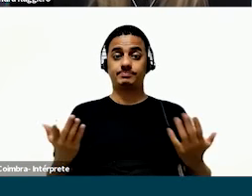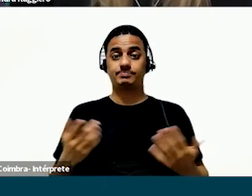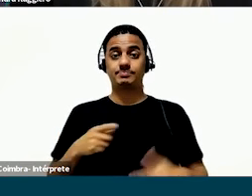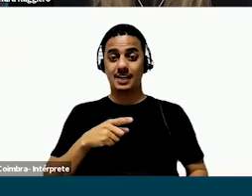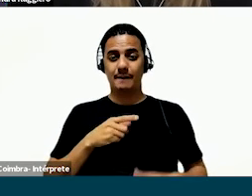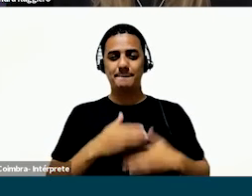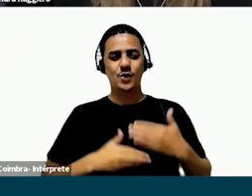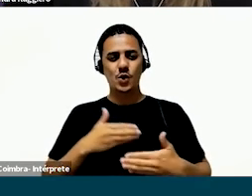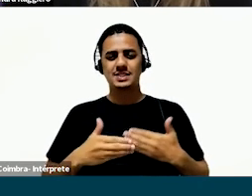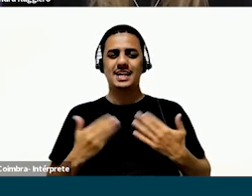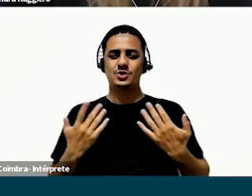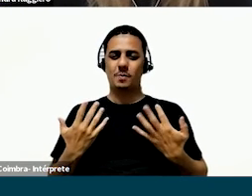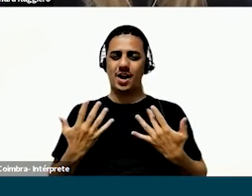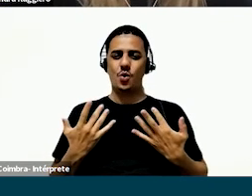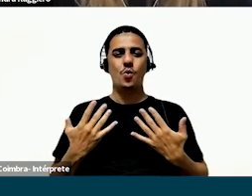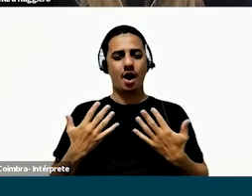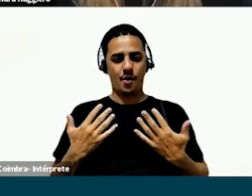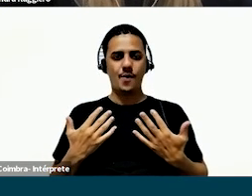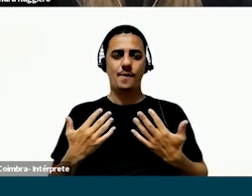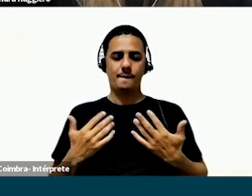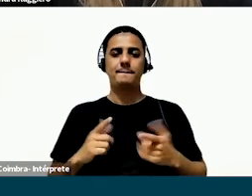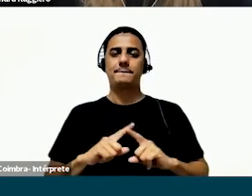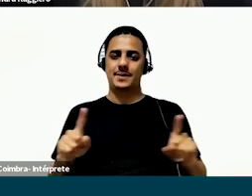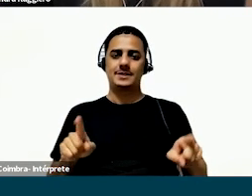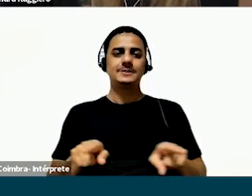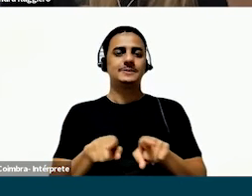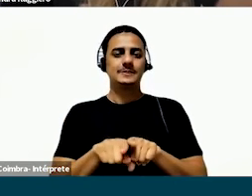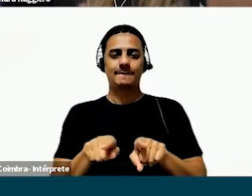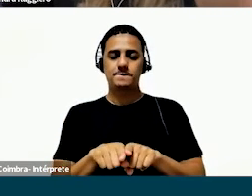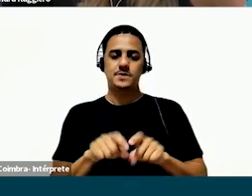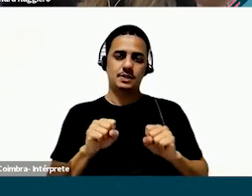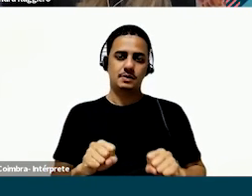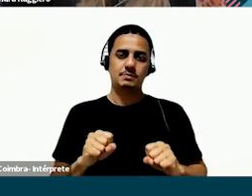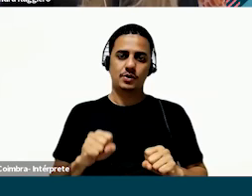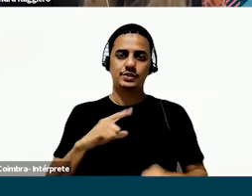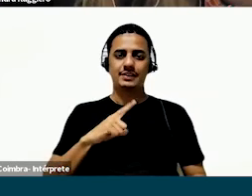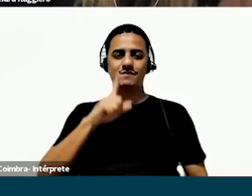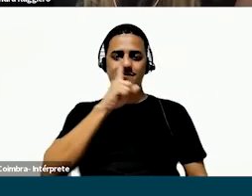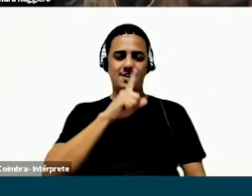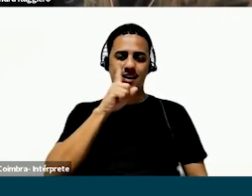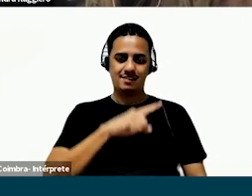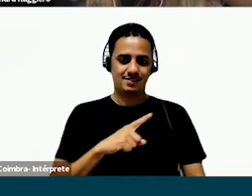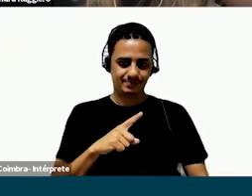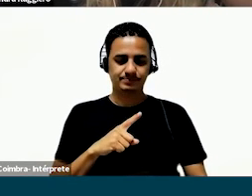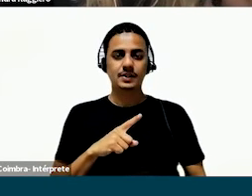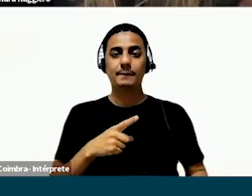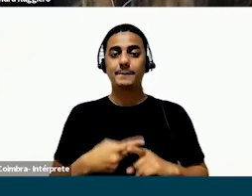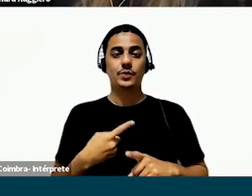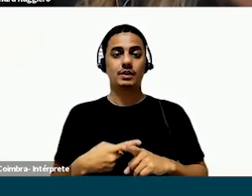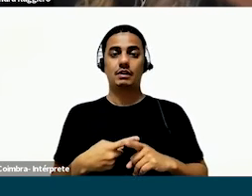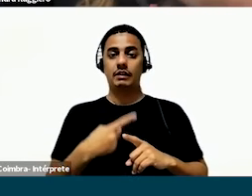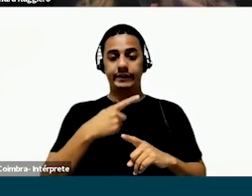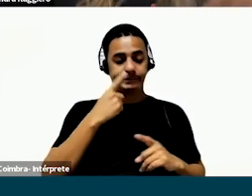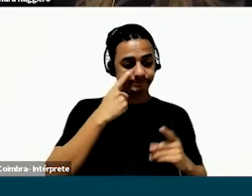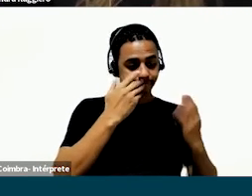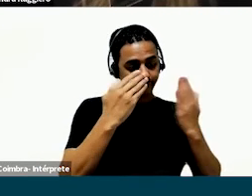Então, pelo fato de ser um processo totalmente manual, claro, ele também era averso a falhas, né? Pelo